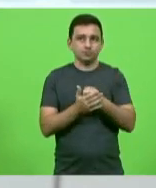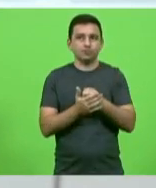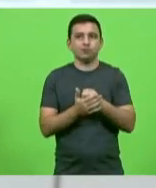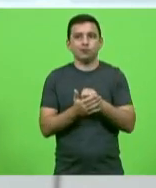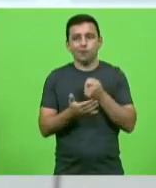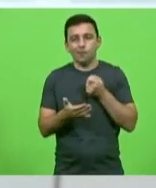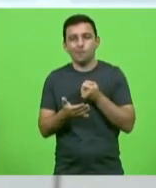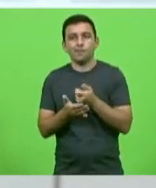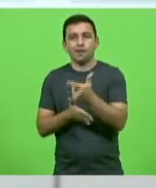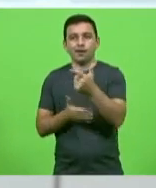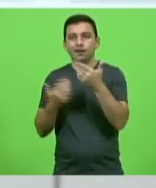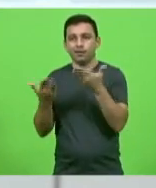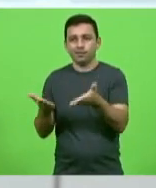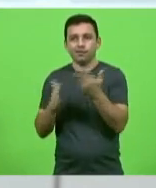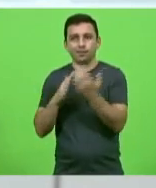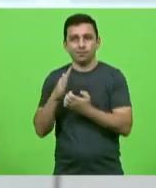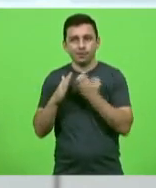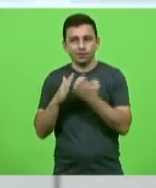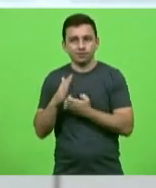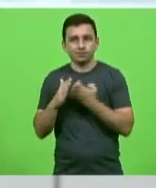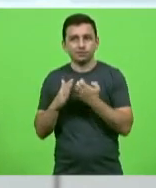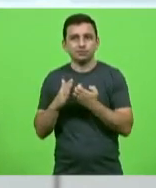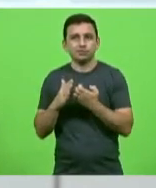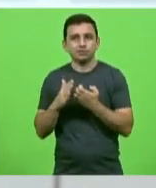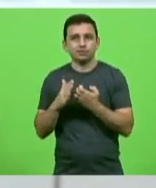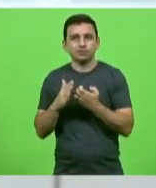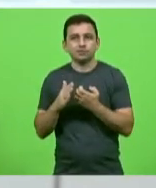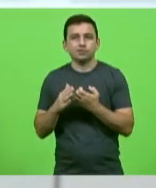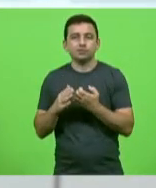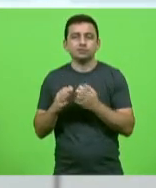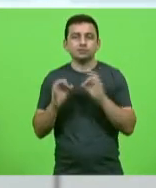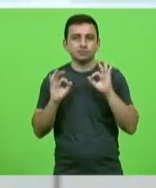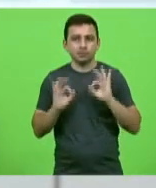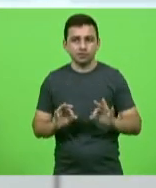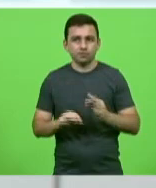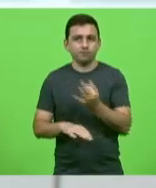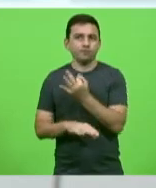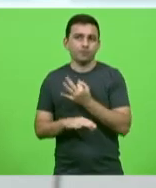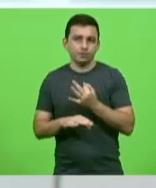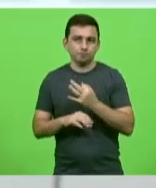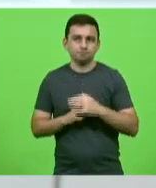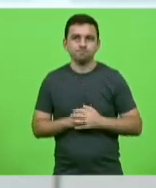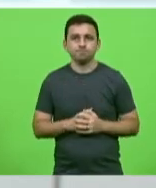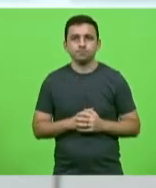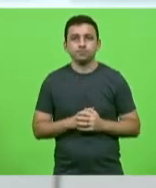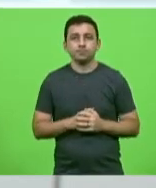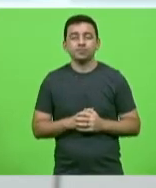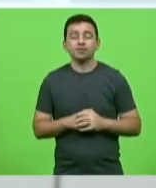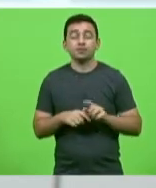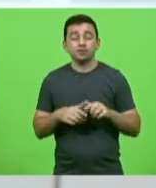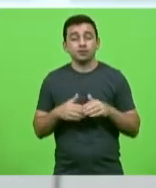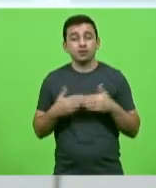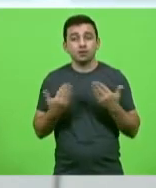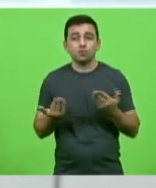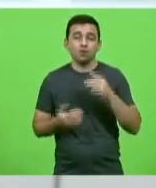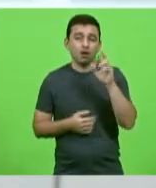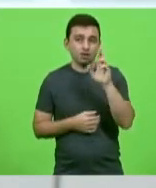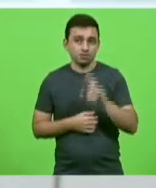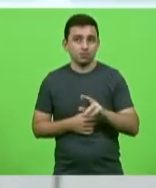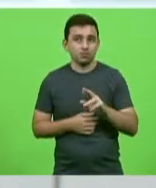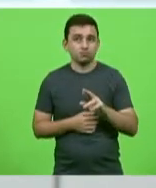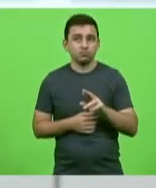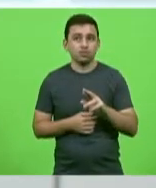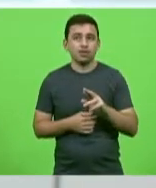se contratar referida empresa até sido sacramentada formalmente em razão de tudo isso